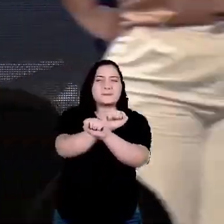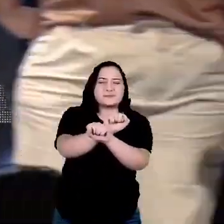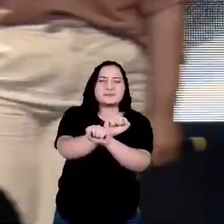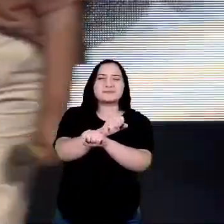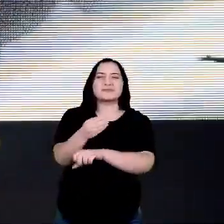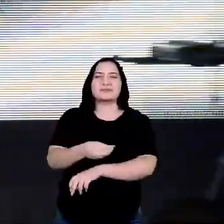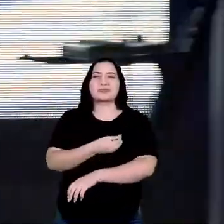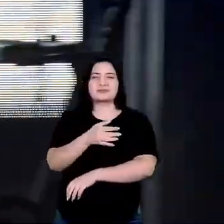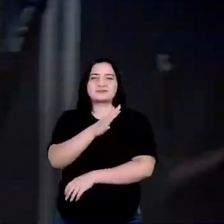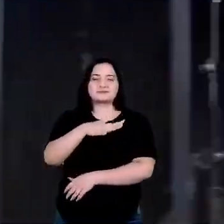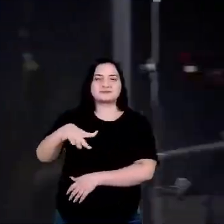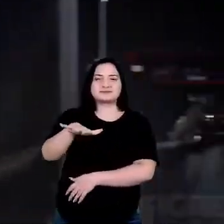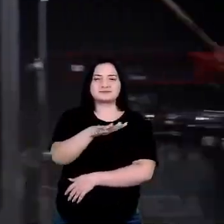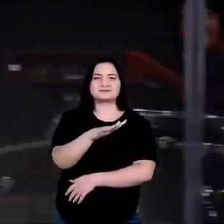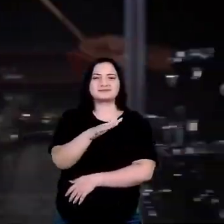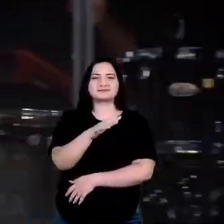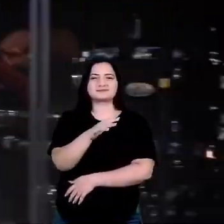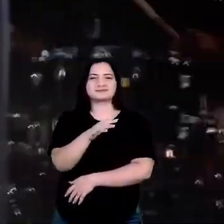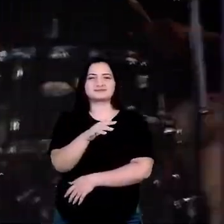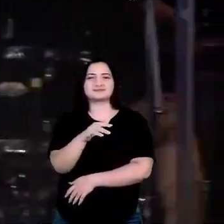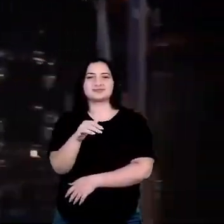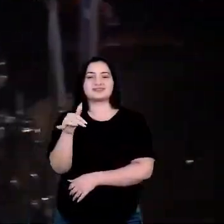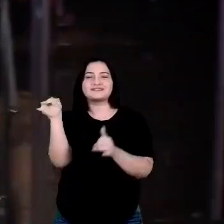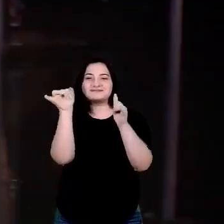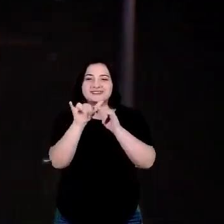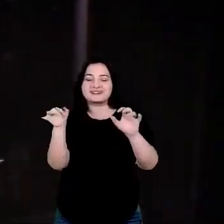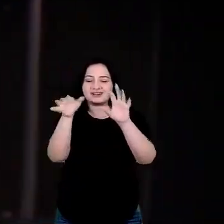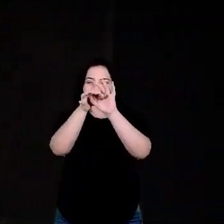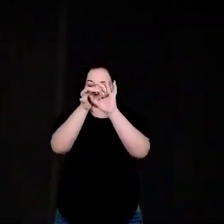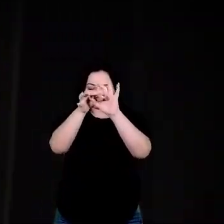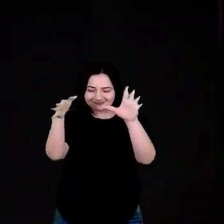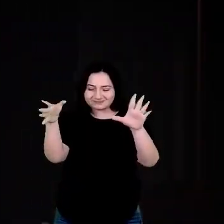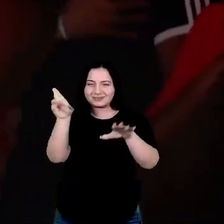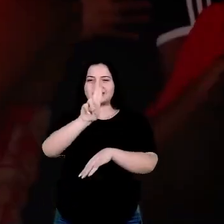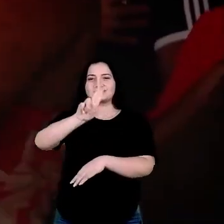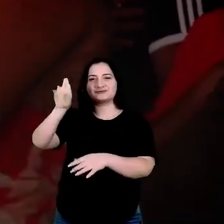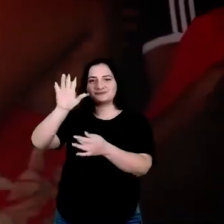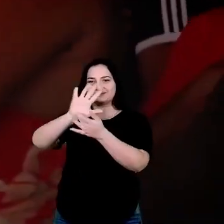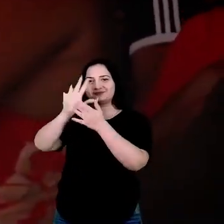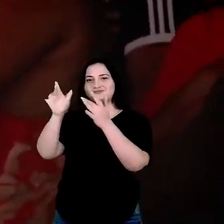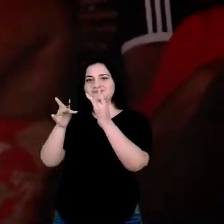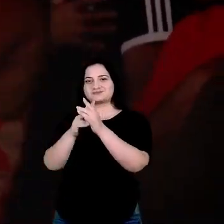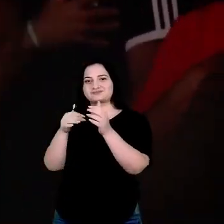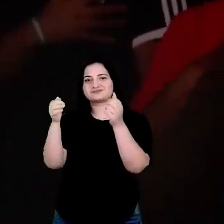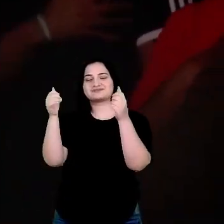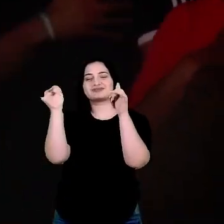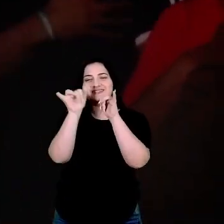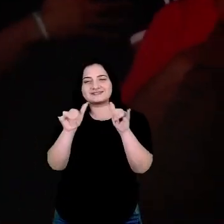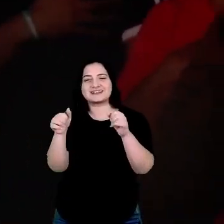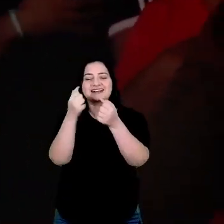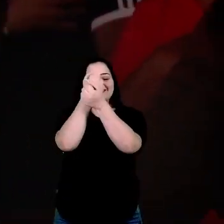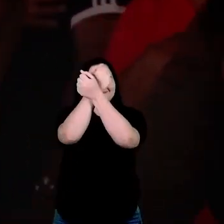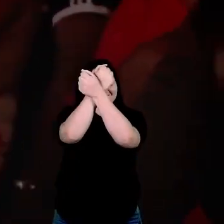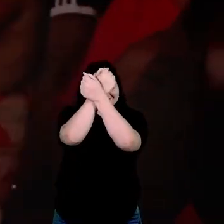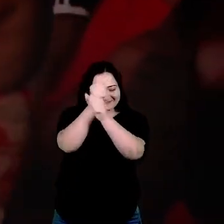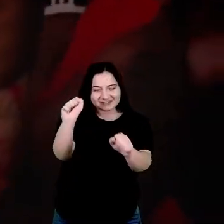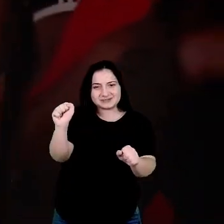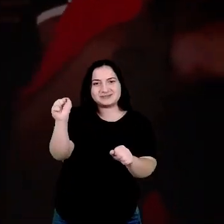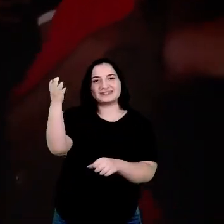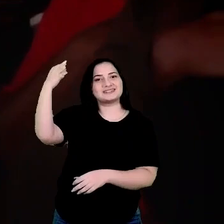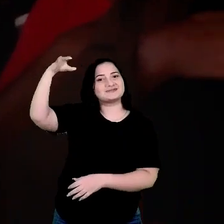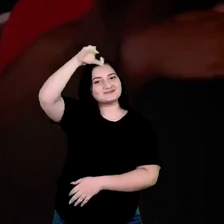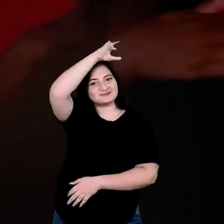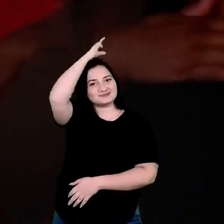Satanás solte, em nome de Jesus. Eu declaro libertação. Eu declaro liberdade do